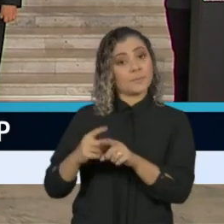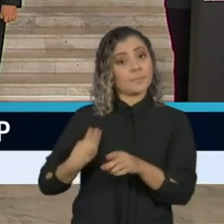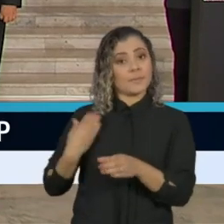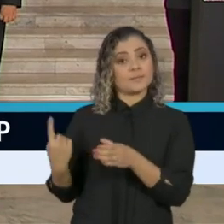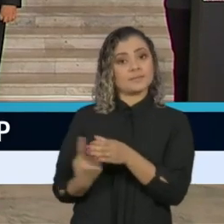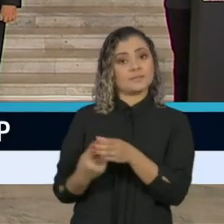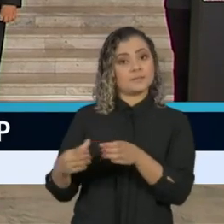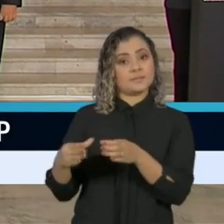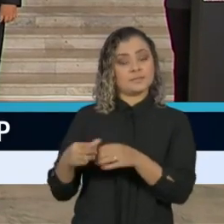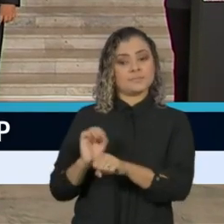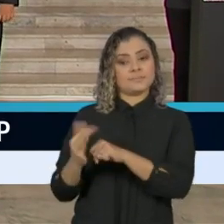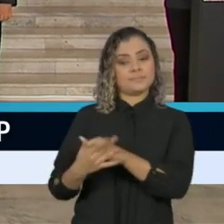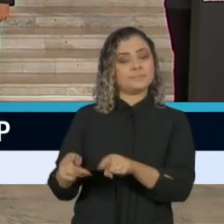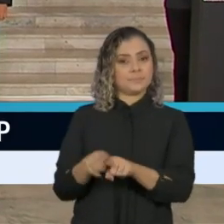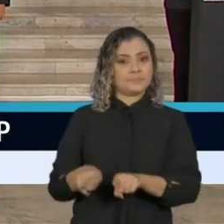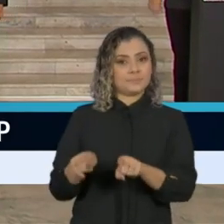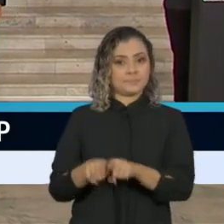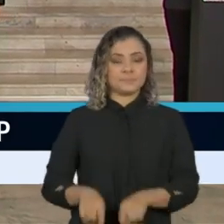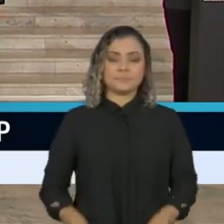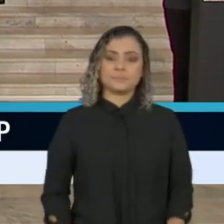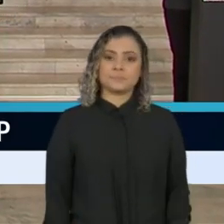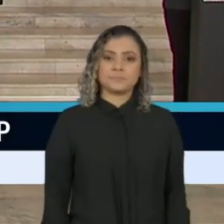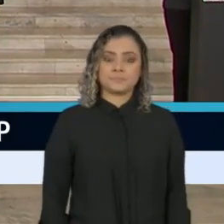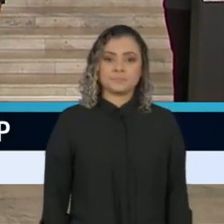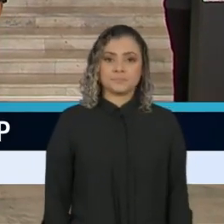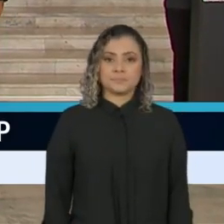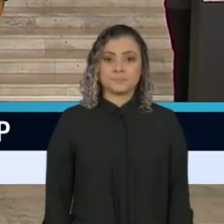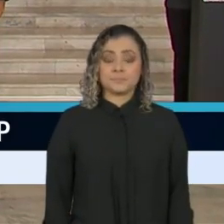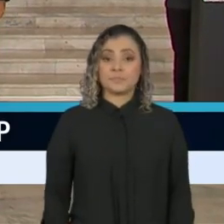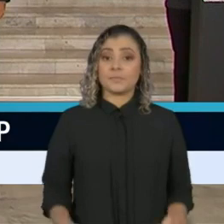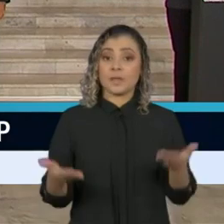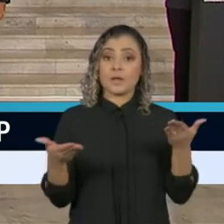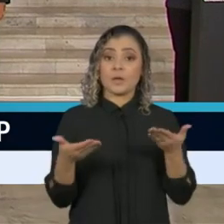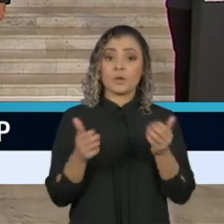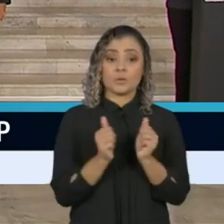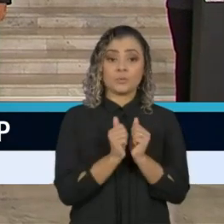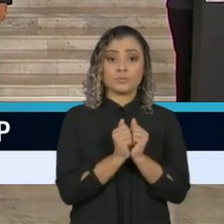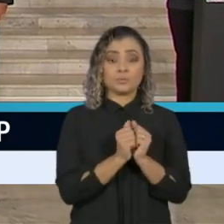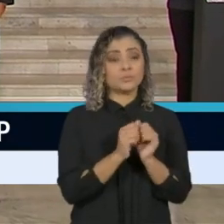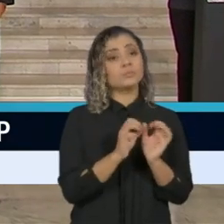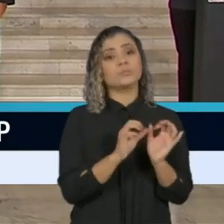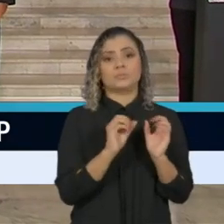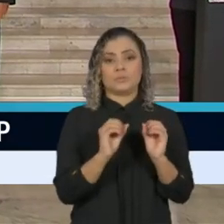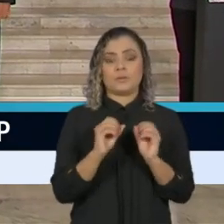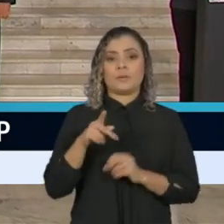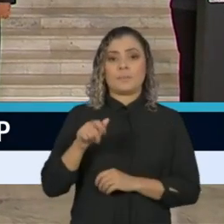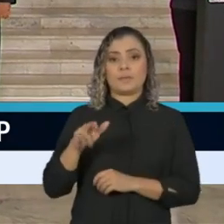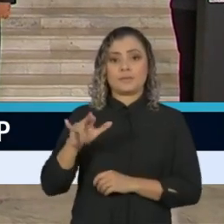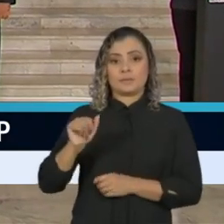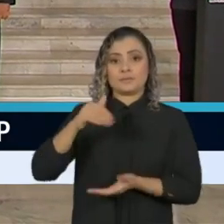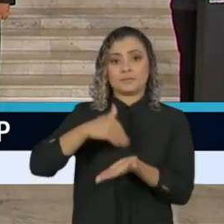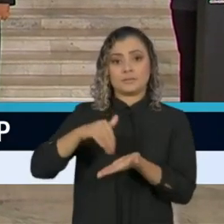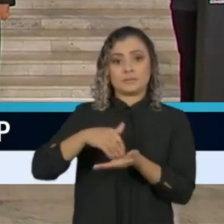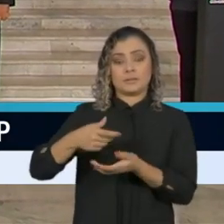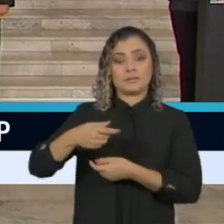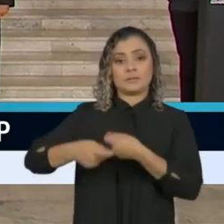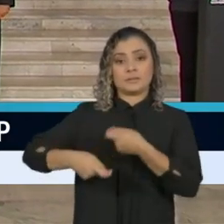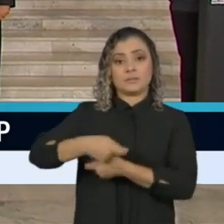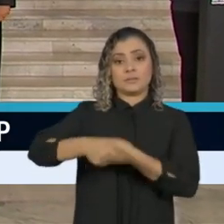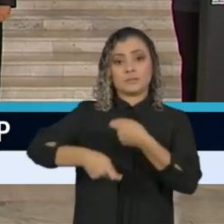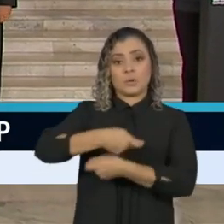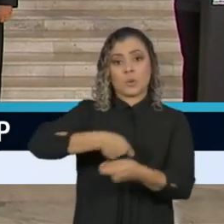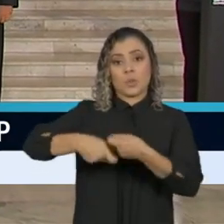igualmente, integrante do Comitê de Saúde. Acompanham essa coletiva a Patrícia Ellen, secretária de Desenvolvimento